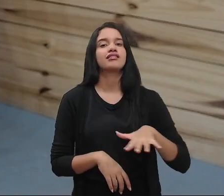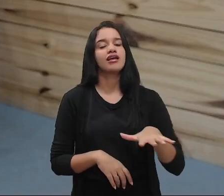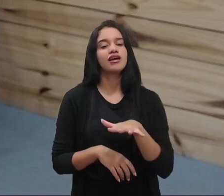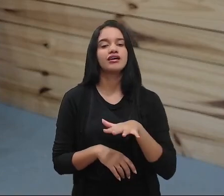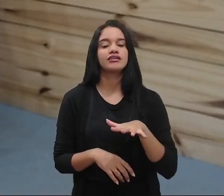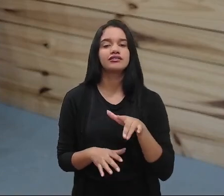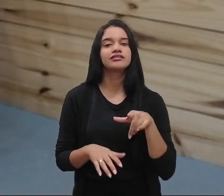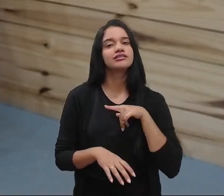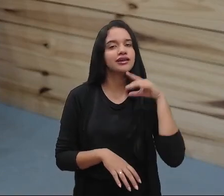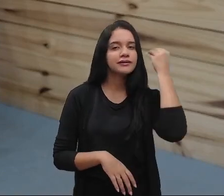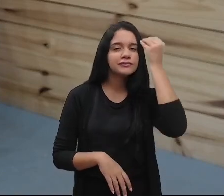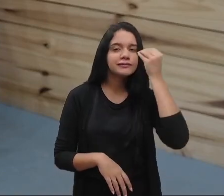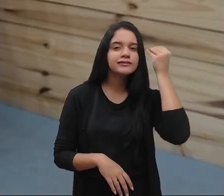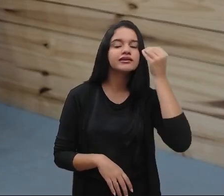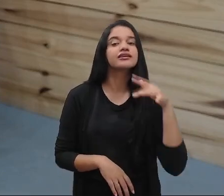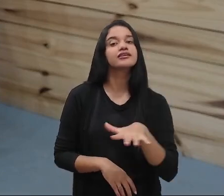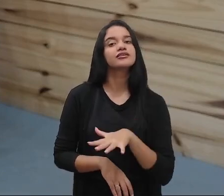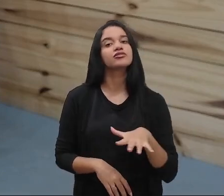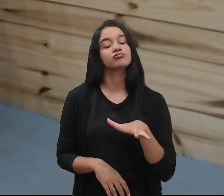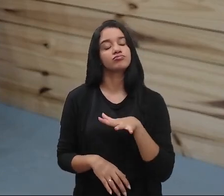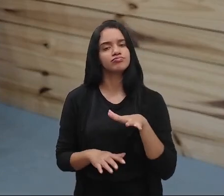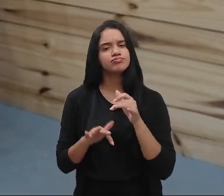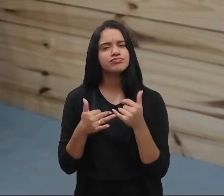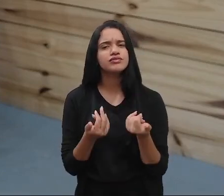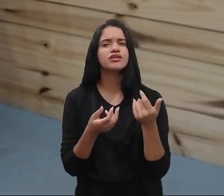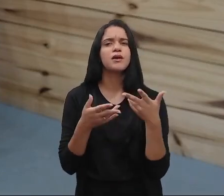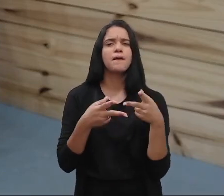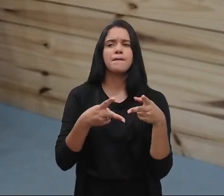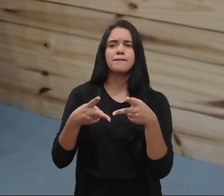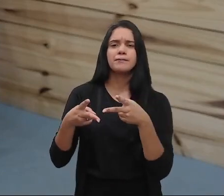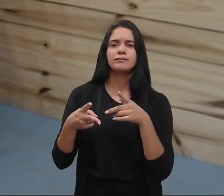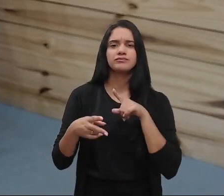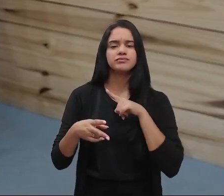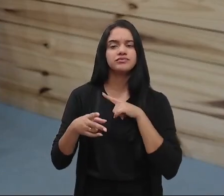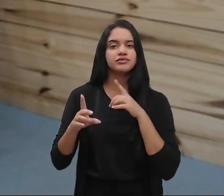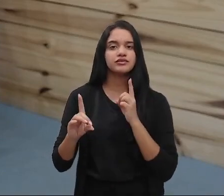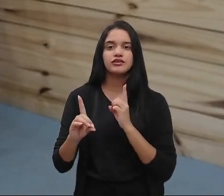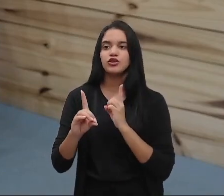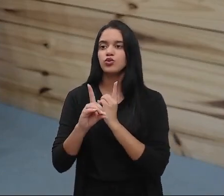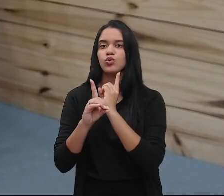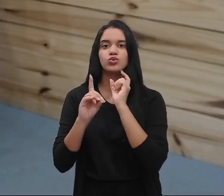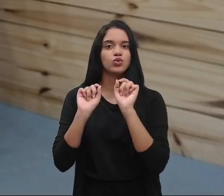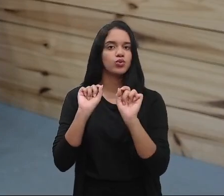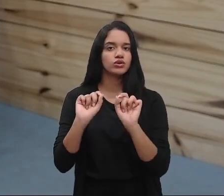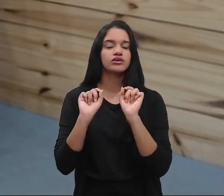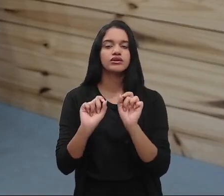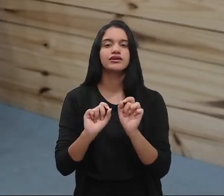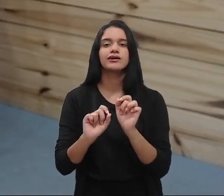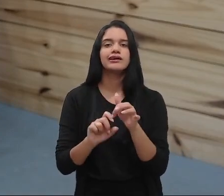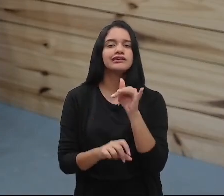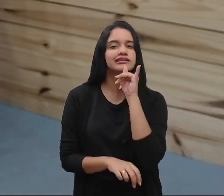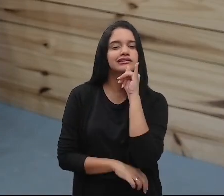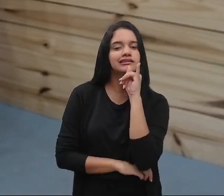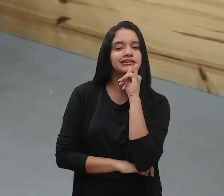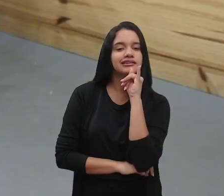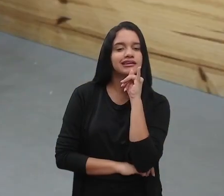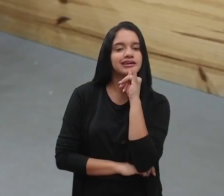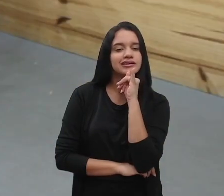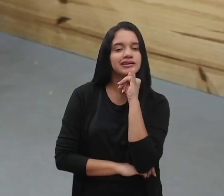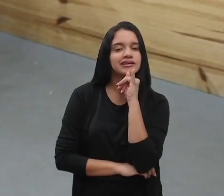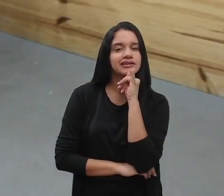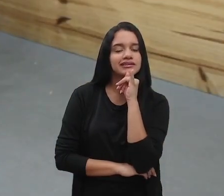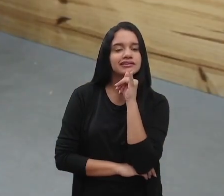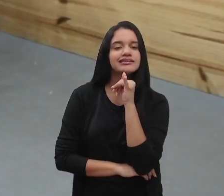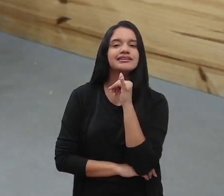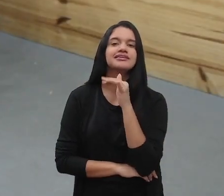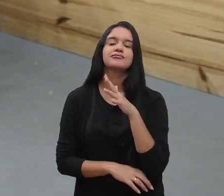alguma experiência na área, a gente já encontrou absurdos, né, como, por exemplo, esse exemplo, esse exemplo foi ótimo, mas é